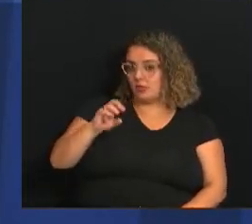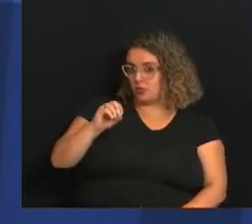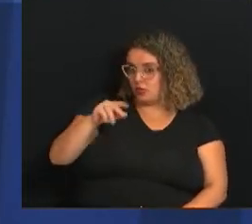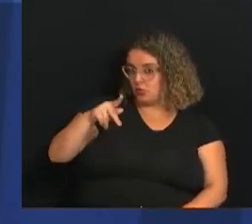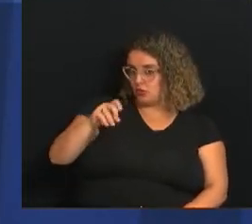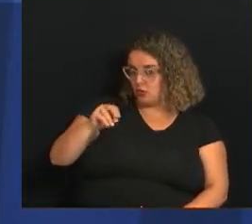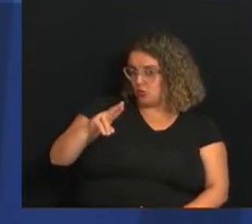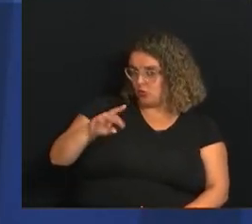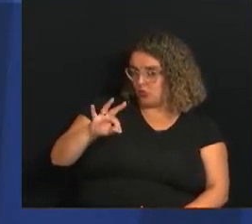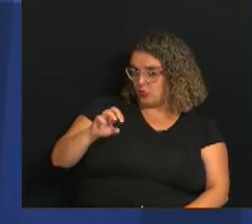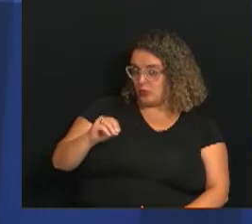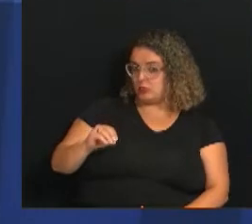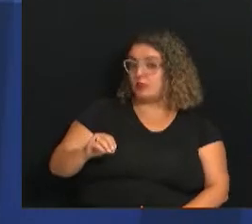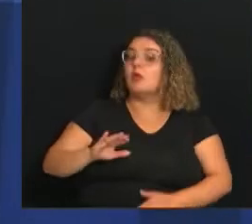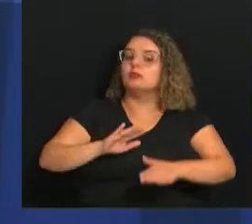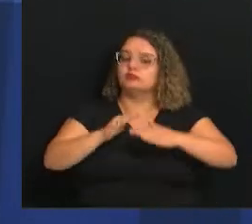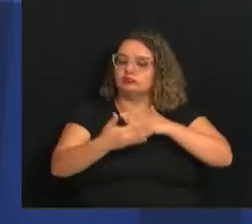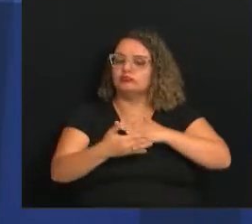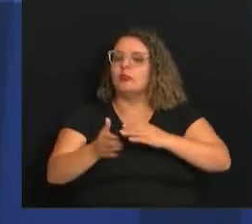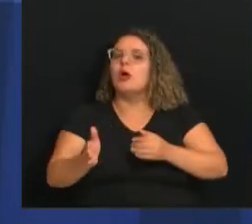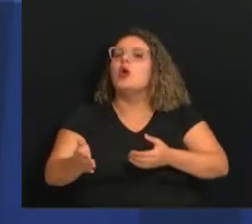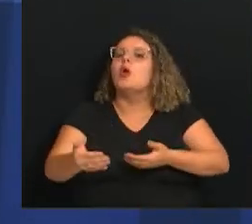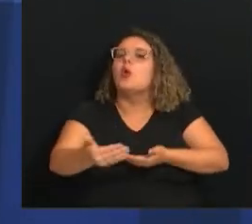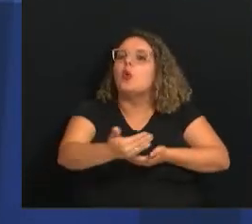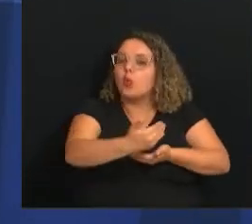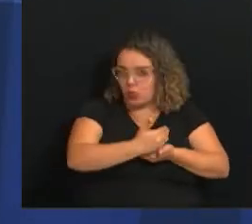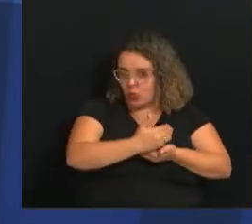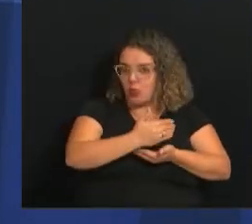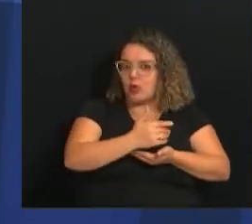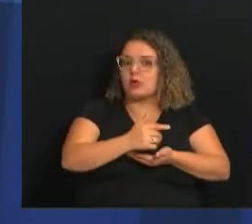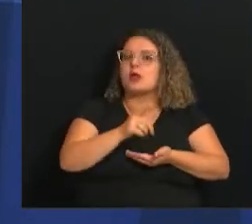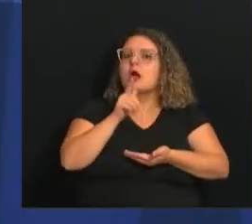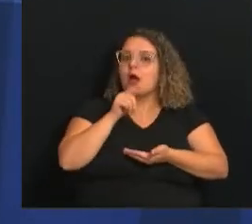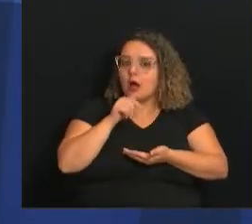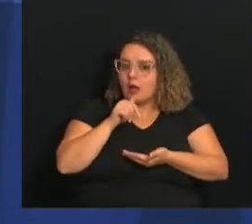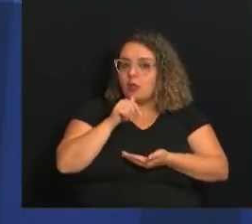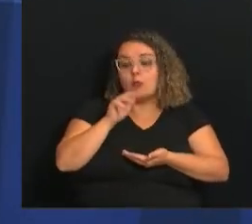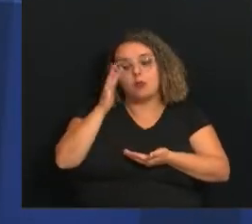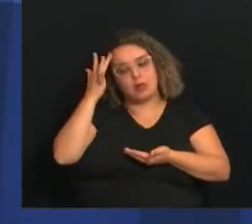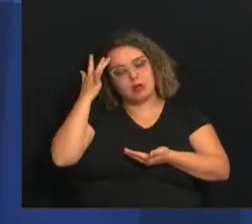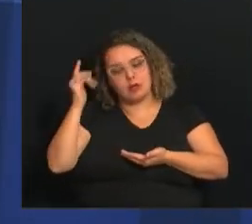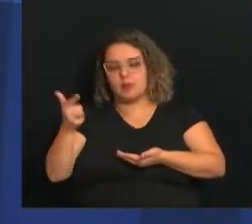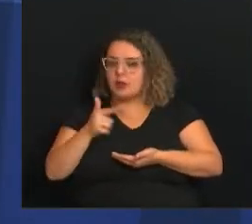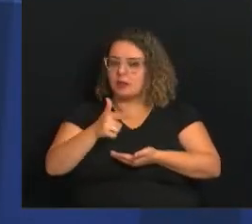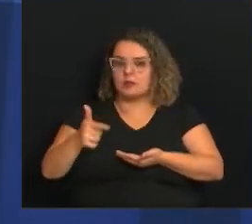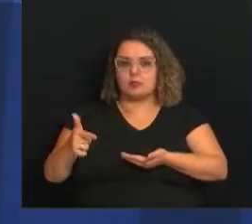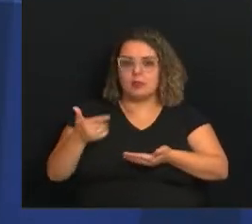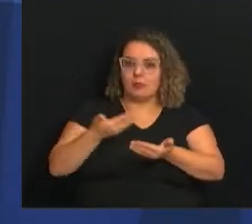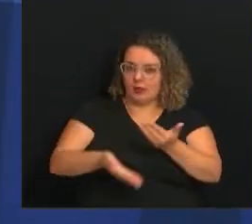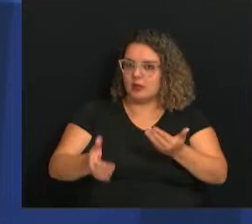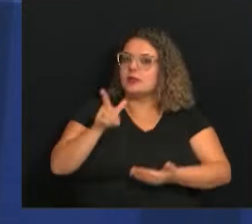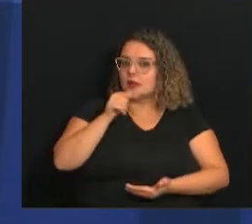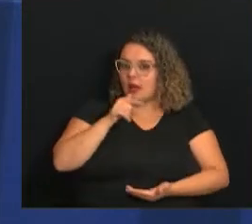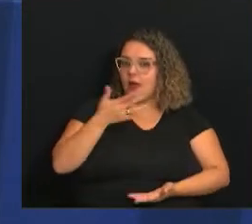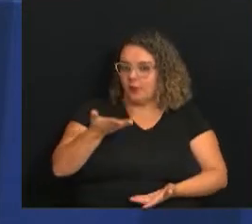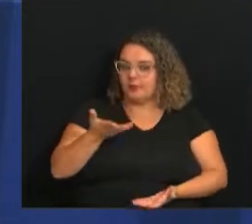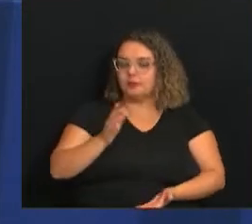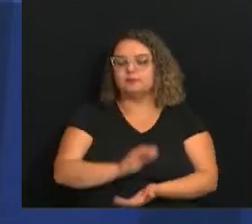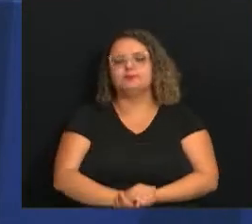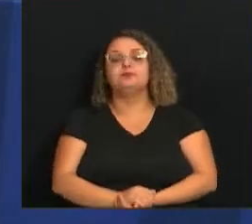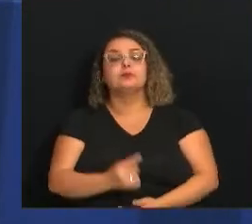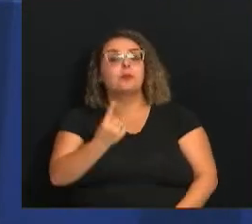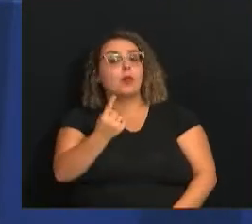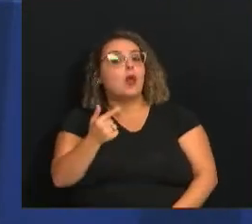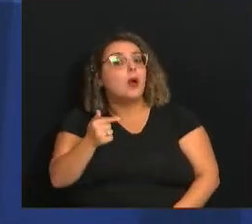bairros façam a reserva no dia de hoje para evitar transtornos amanhã. E olha só, há uma semana